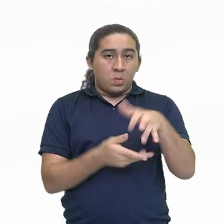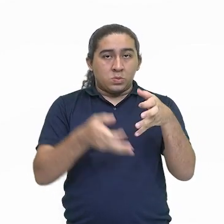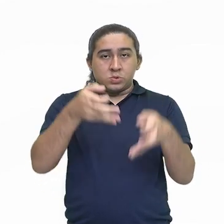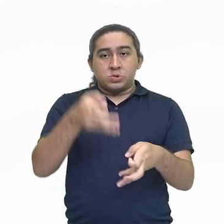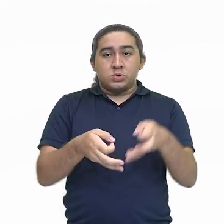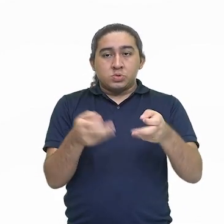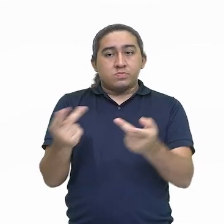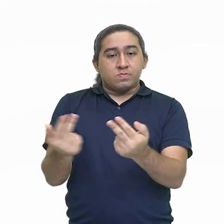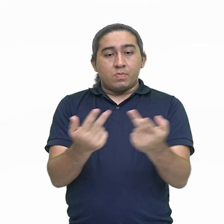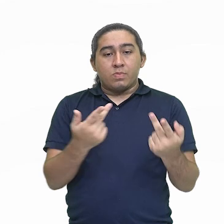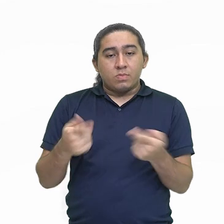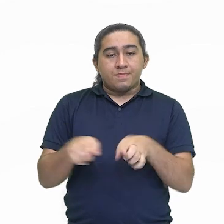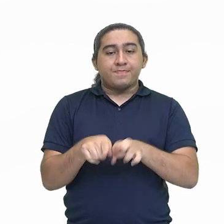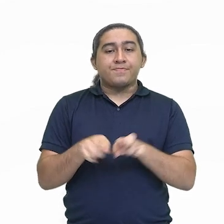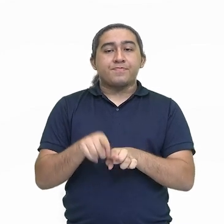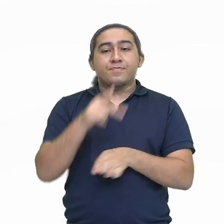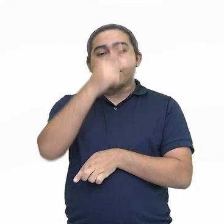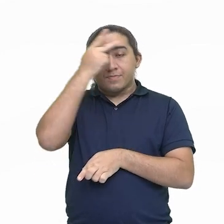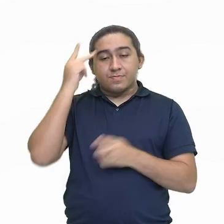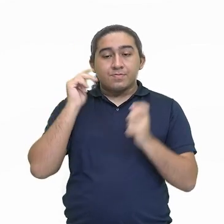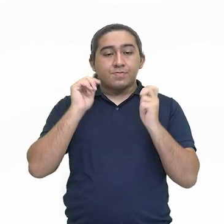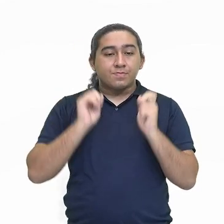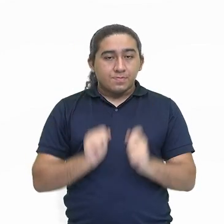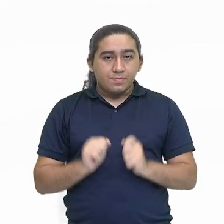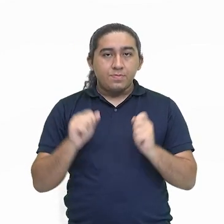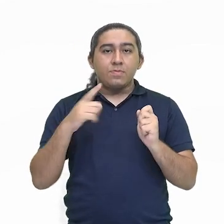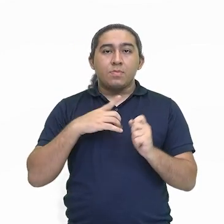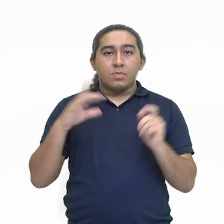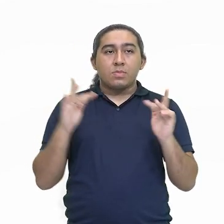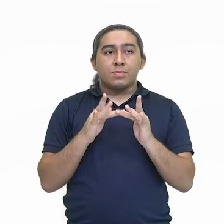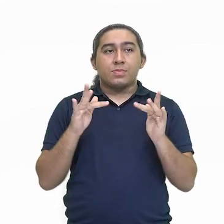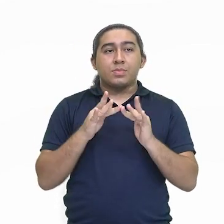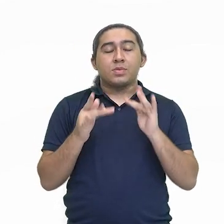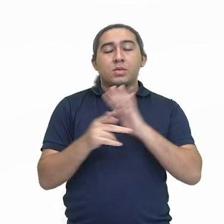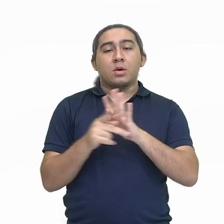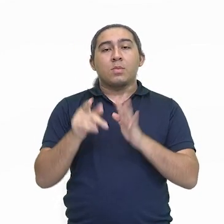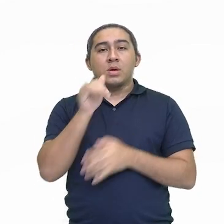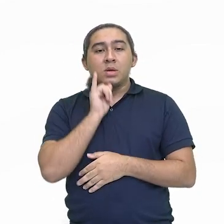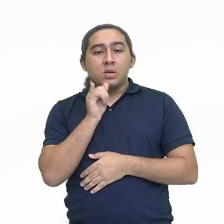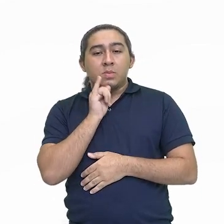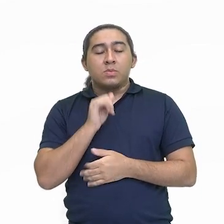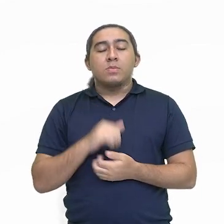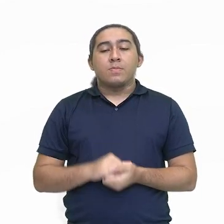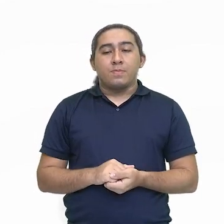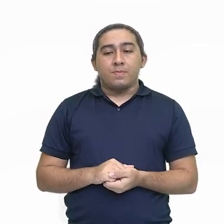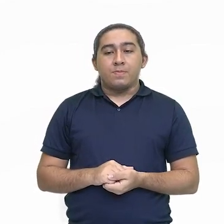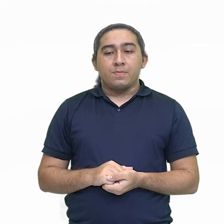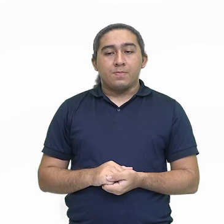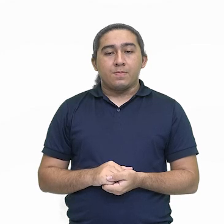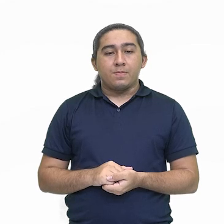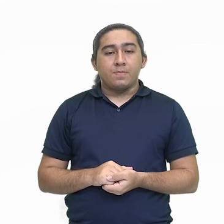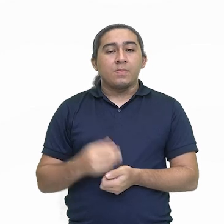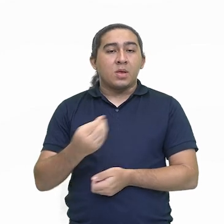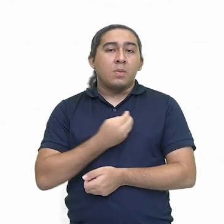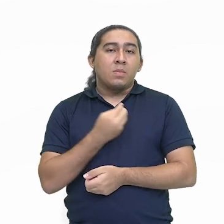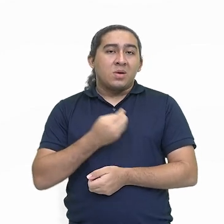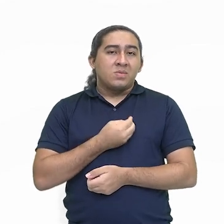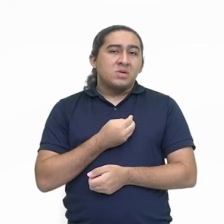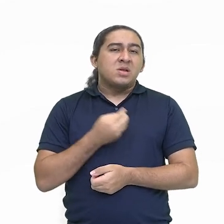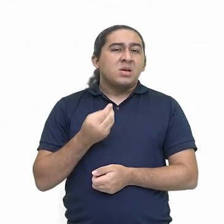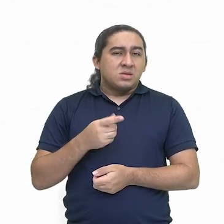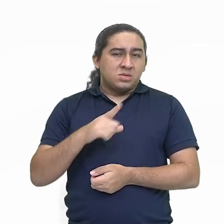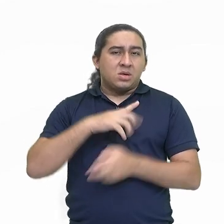mais igualitário, onde as pessoas possam ter acesso ali, por exemplo, uma vida mais